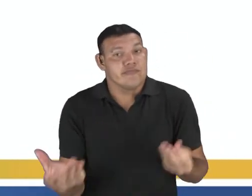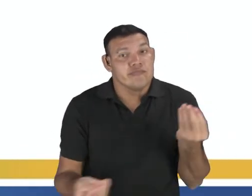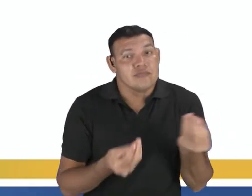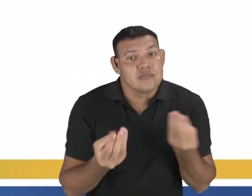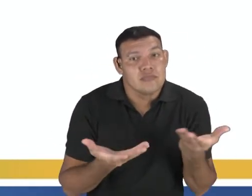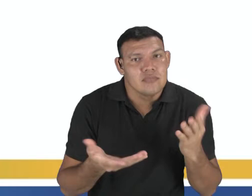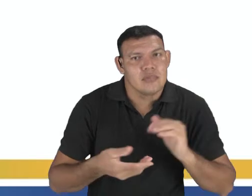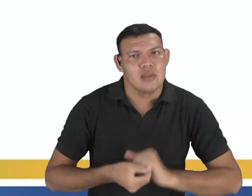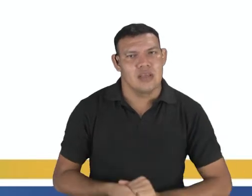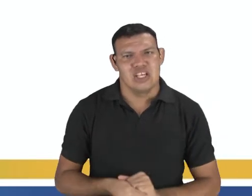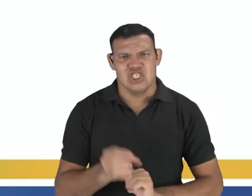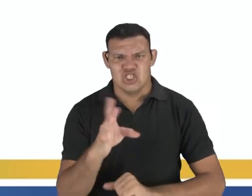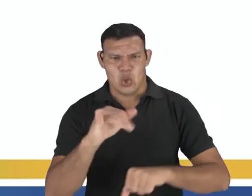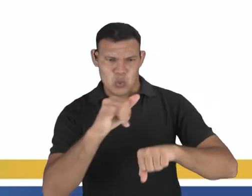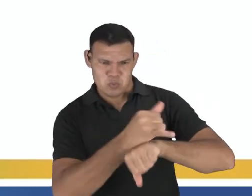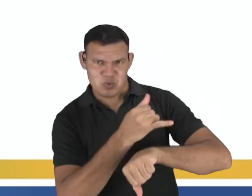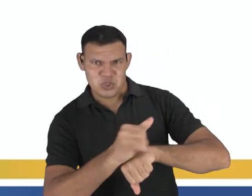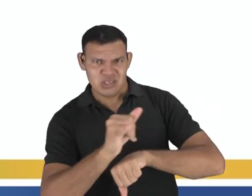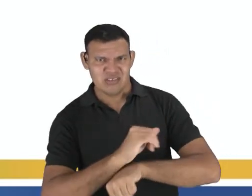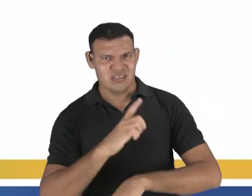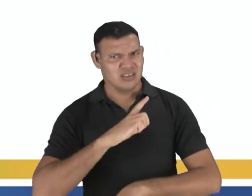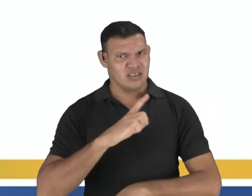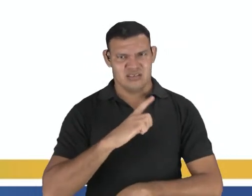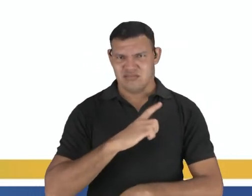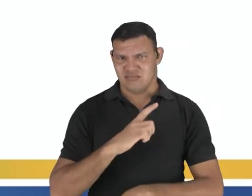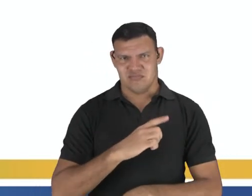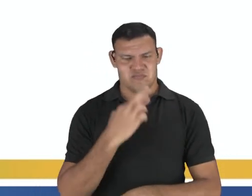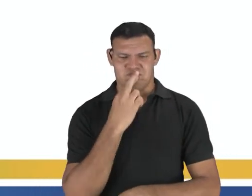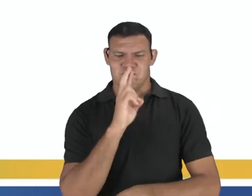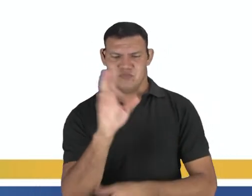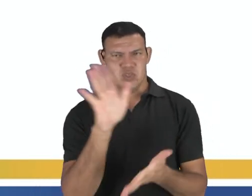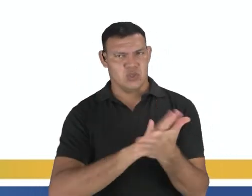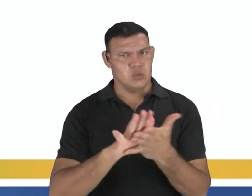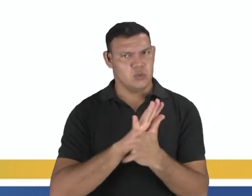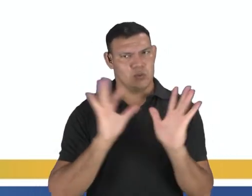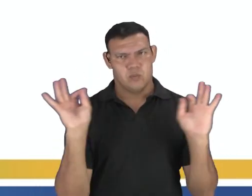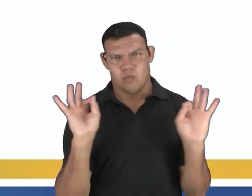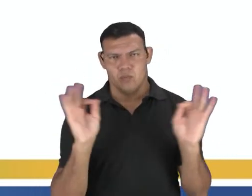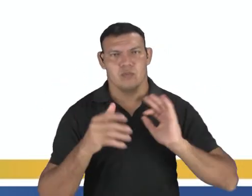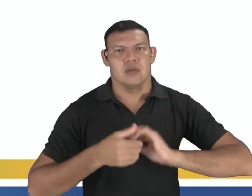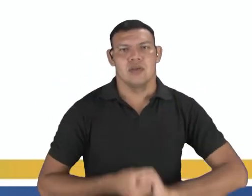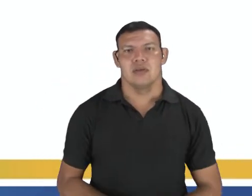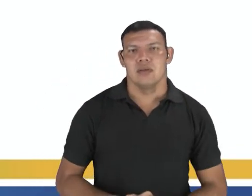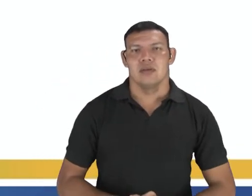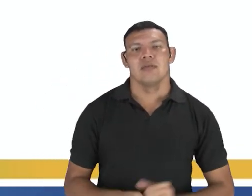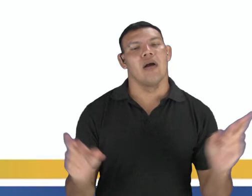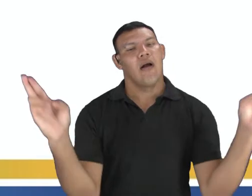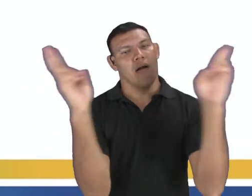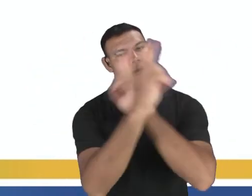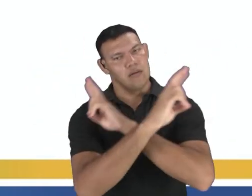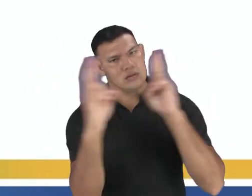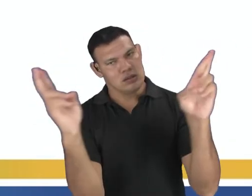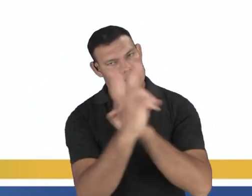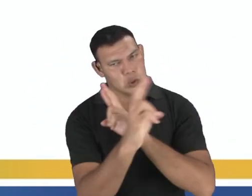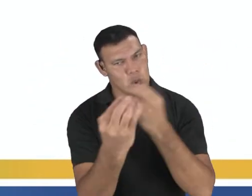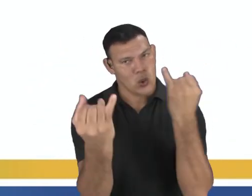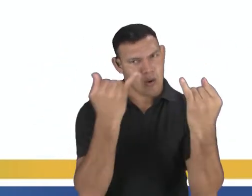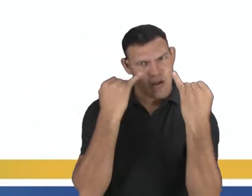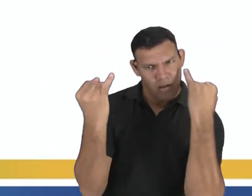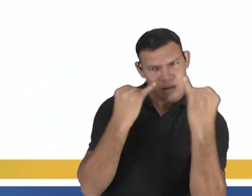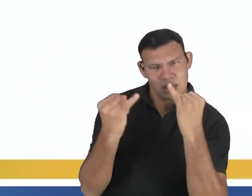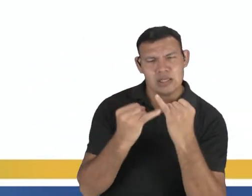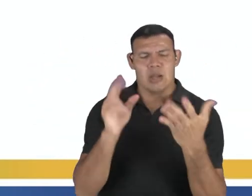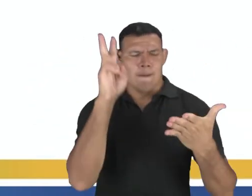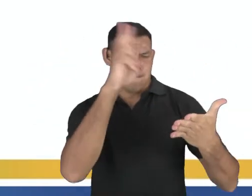fizer a sua parte, só saber a técnica não vai resolver. Segundo ponto, relacione